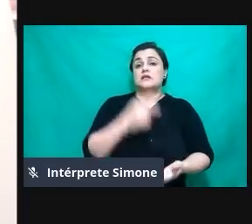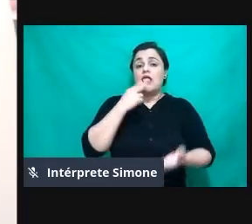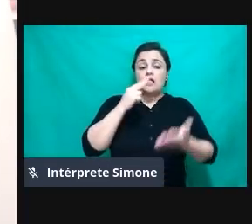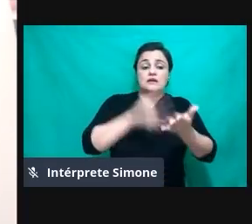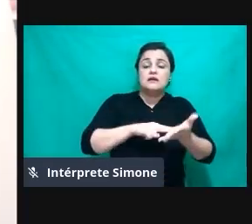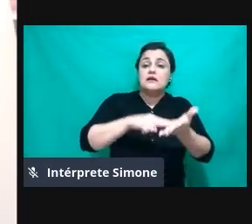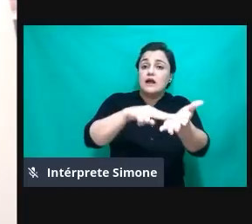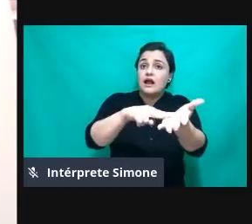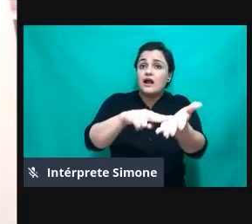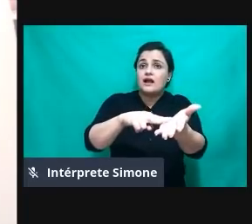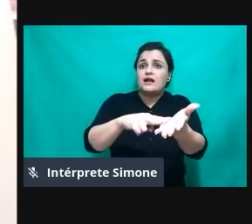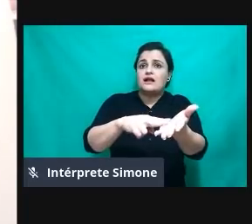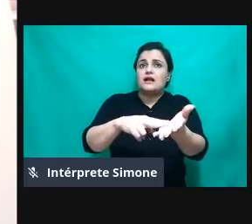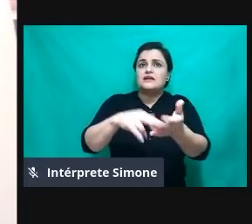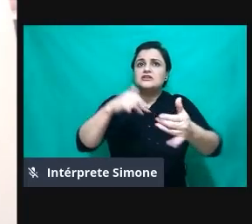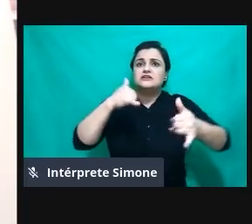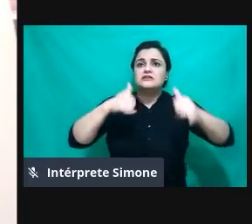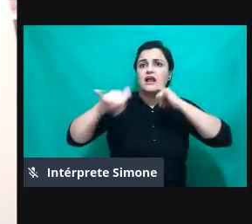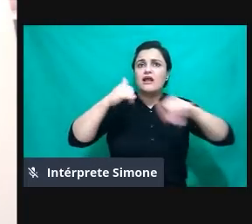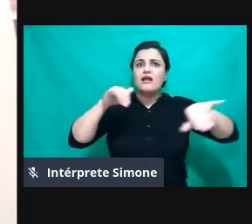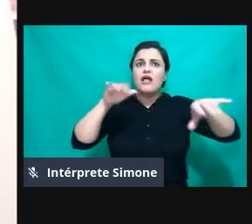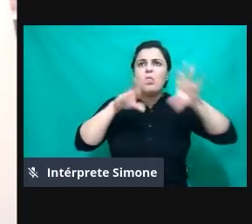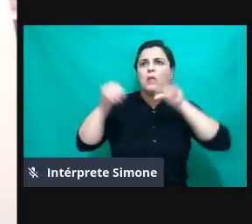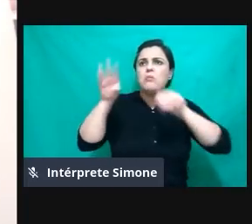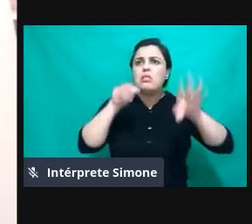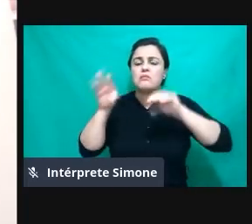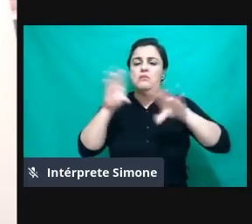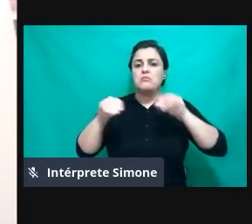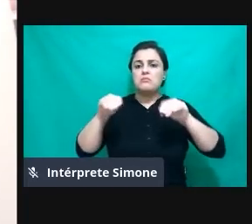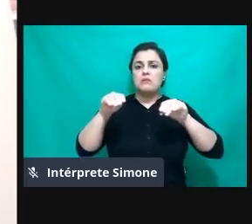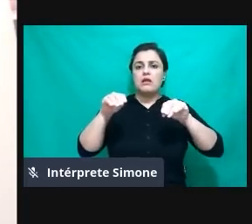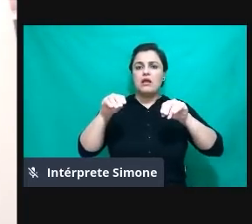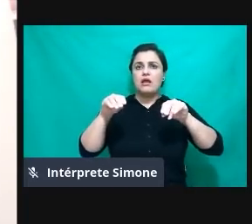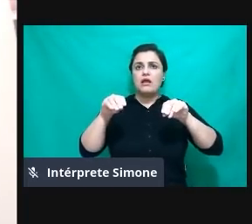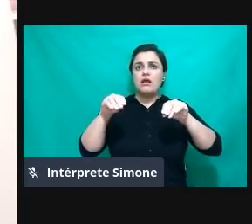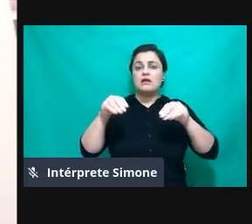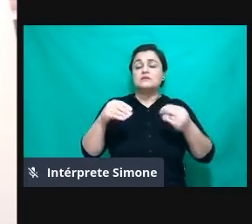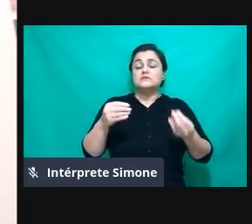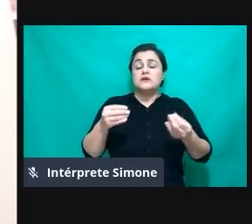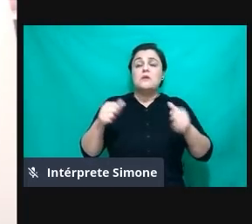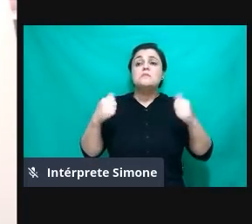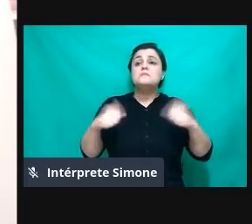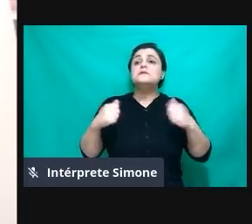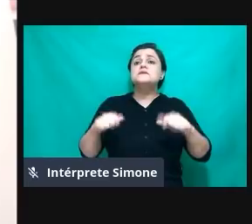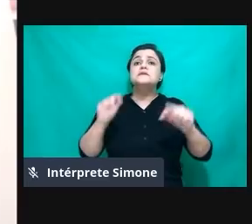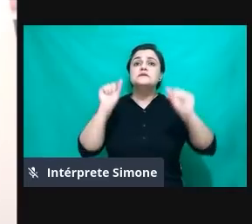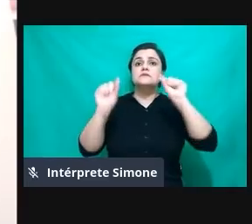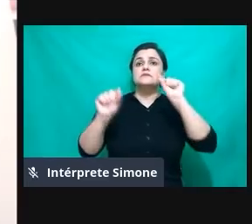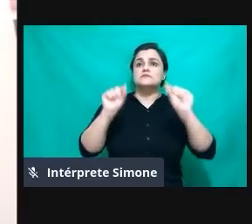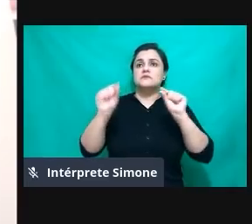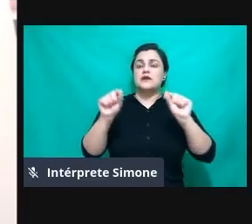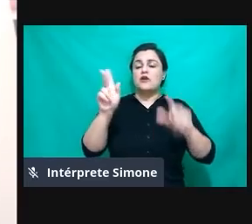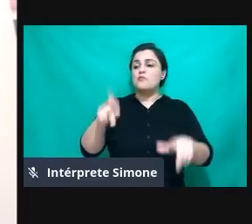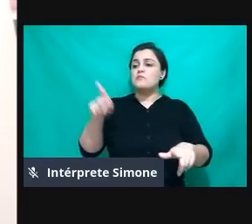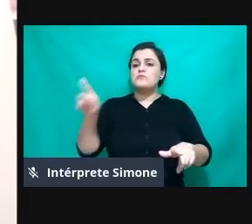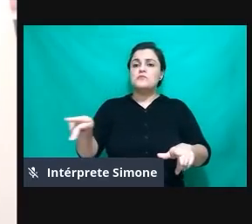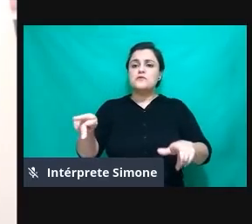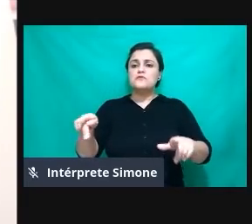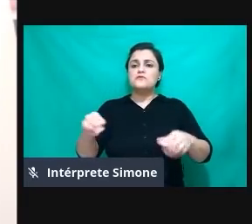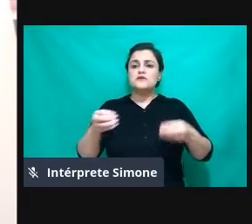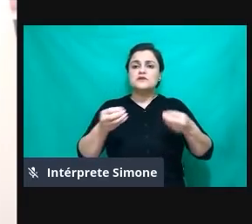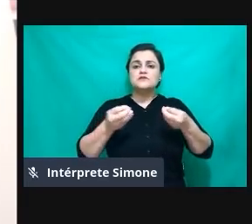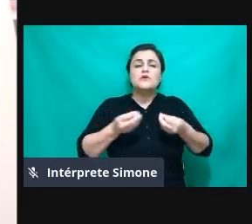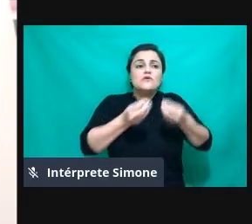essa reclamação, ela tem que partir do cotidiano do aluno, das necessidades, que seja realmente